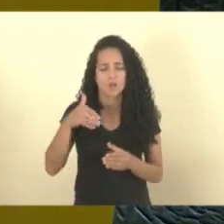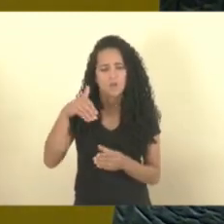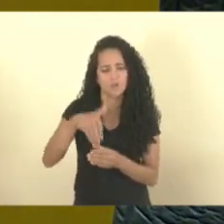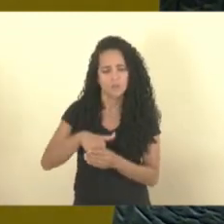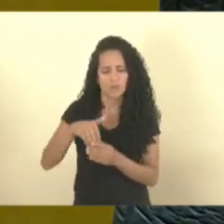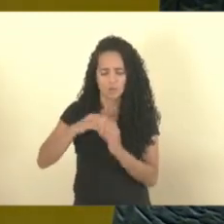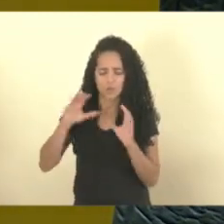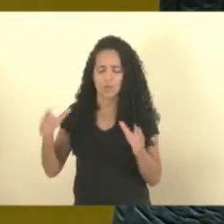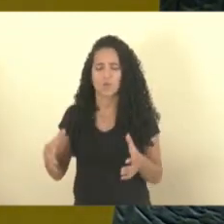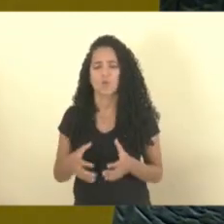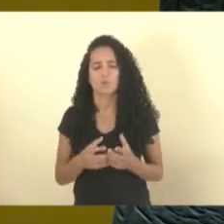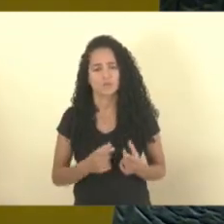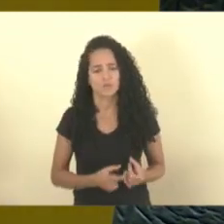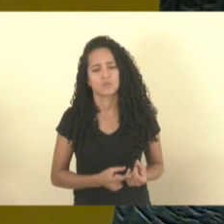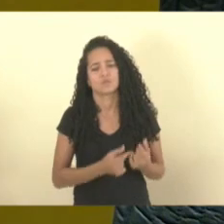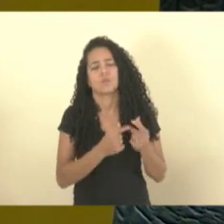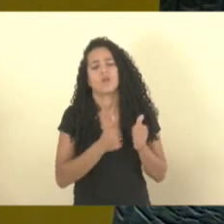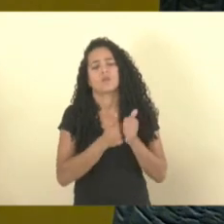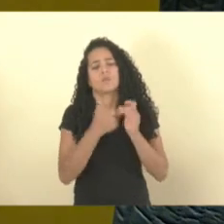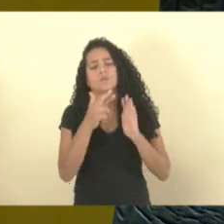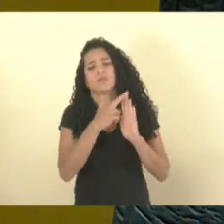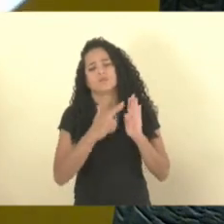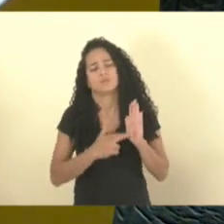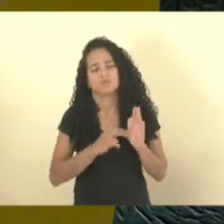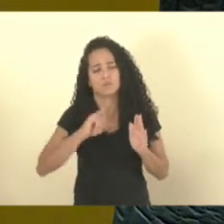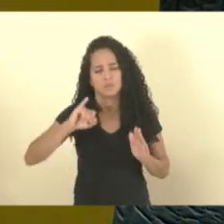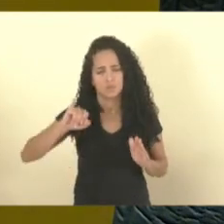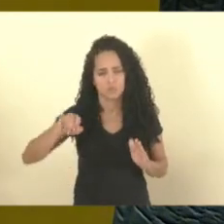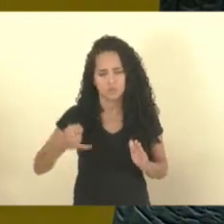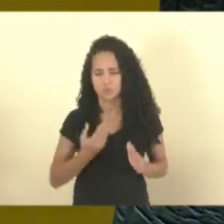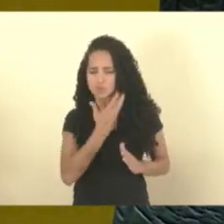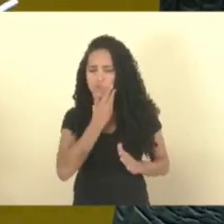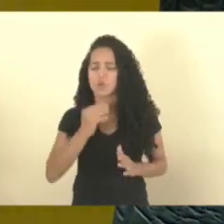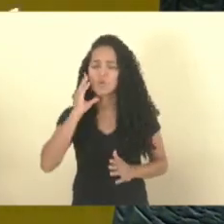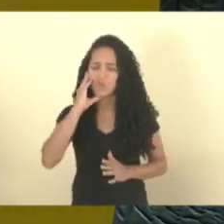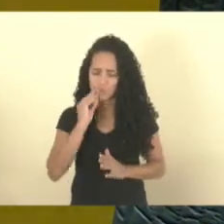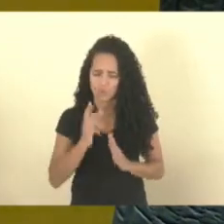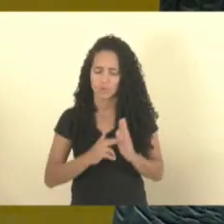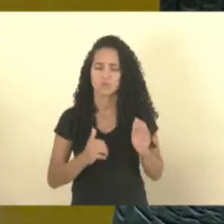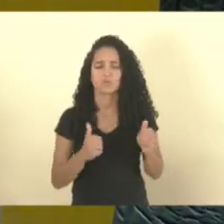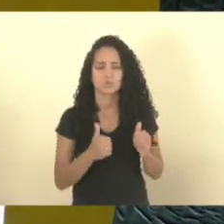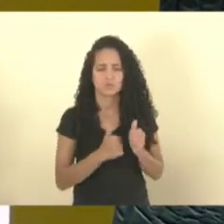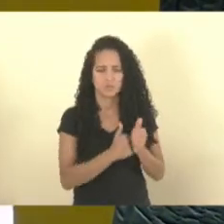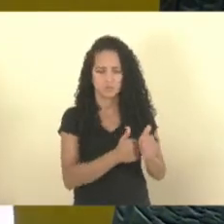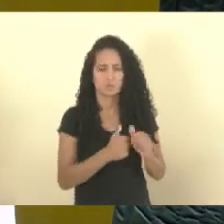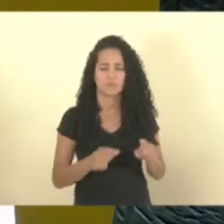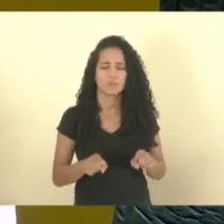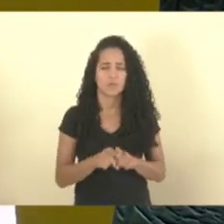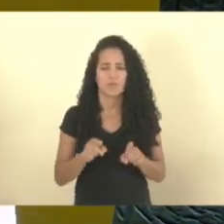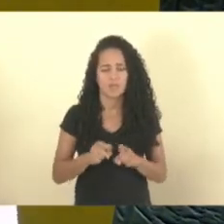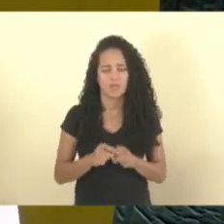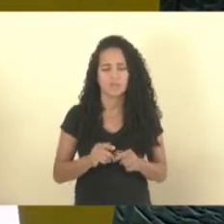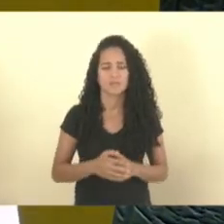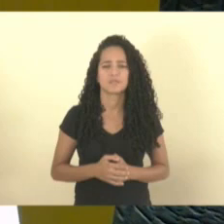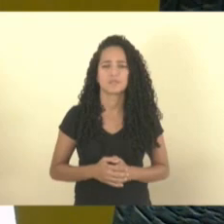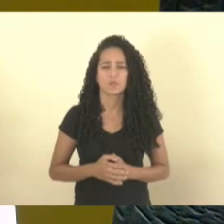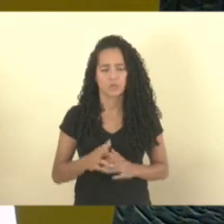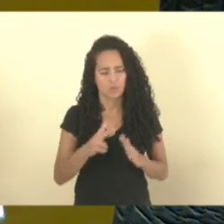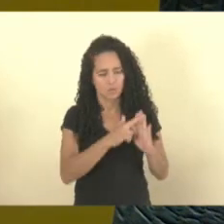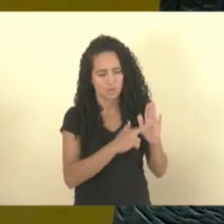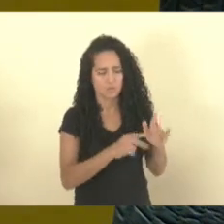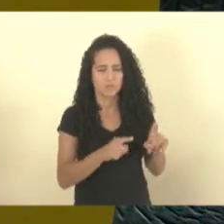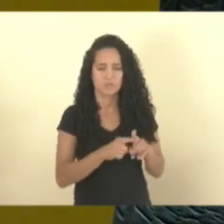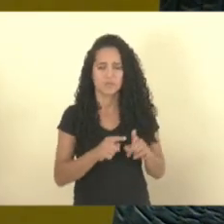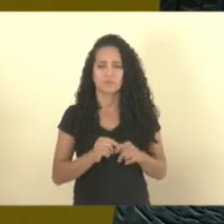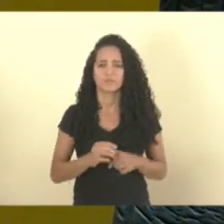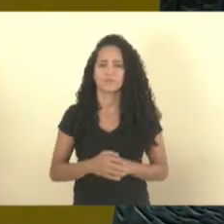na Comissão de Finanças. Eu acompanho o relatório. Deputado João Cosa, também com o relator. Deputado Engenheiro José Esmeraldo, com o relator.